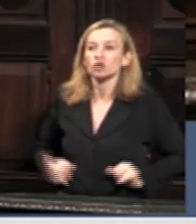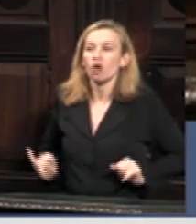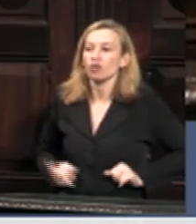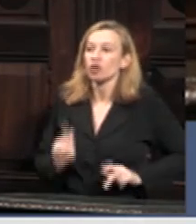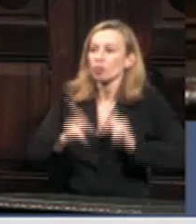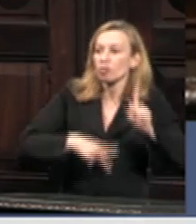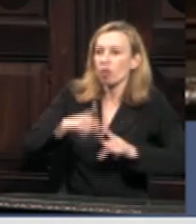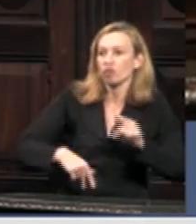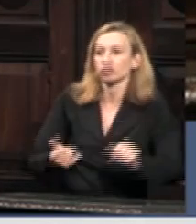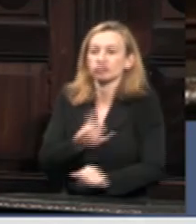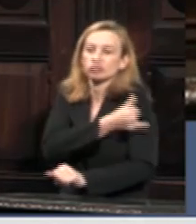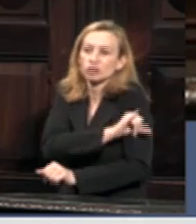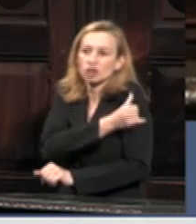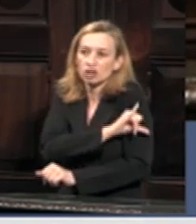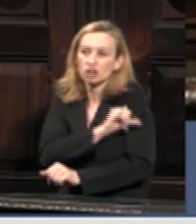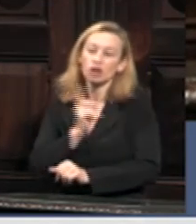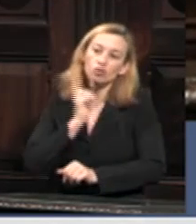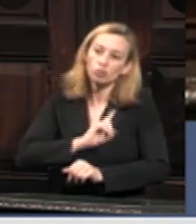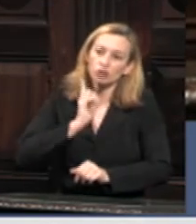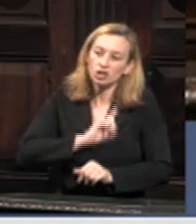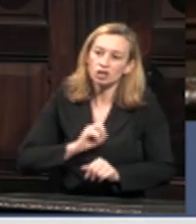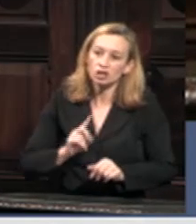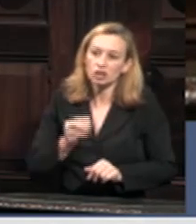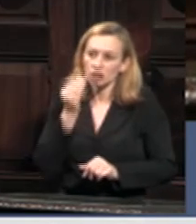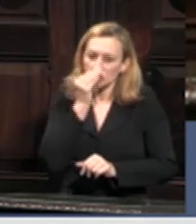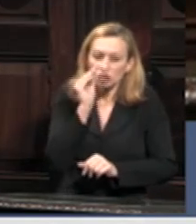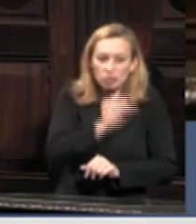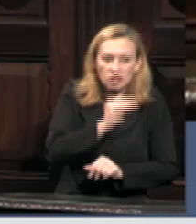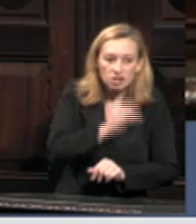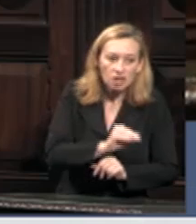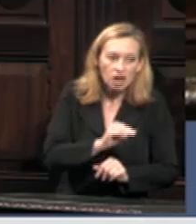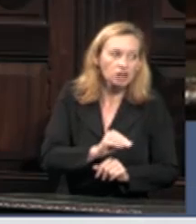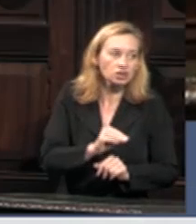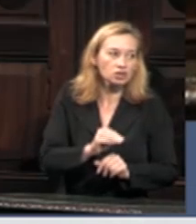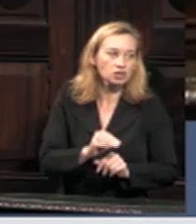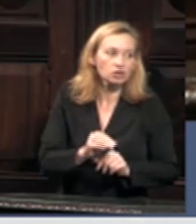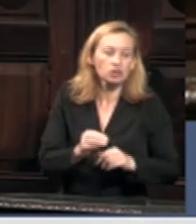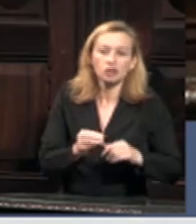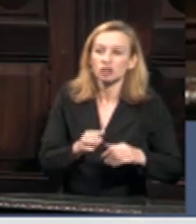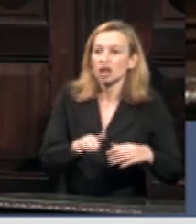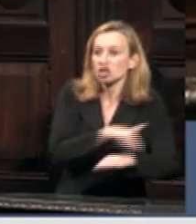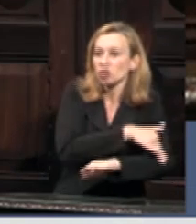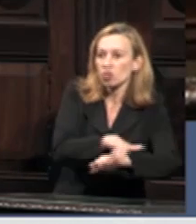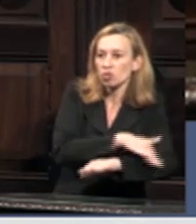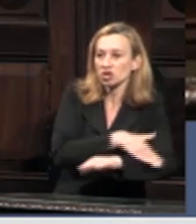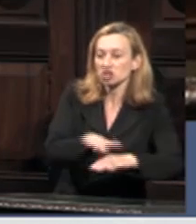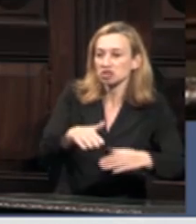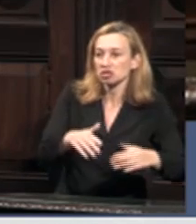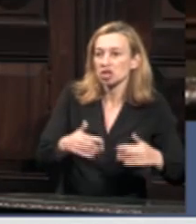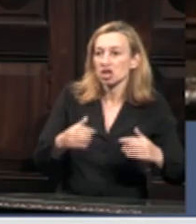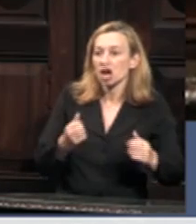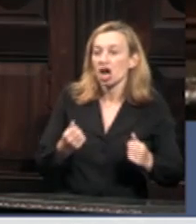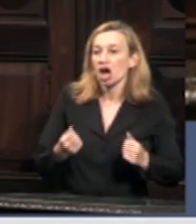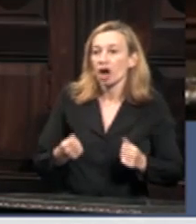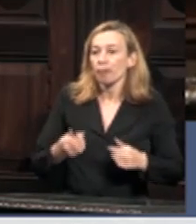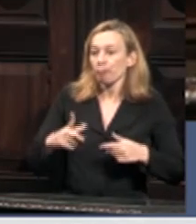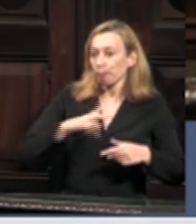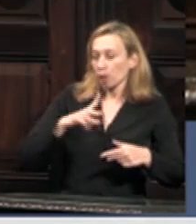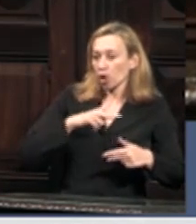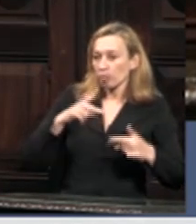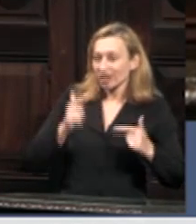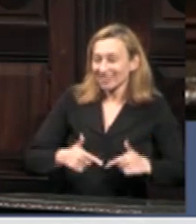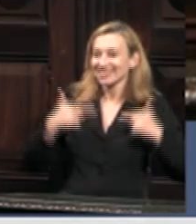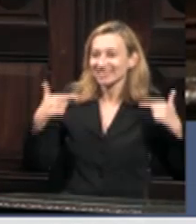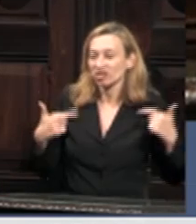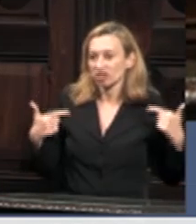cariocas e fluminenses largados, abandonados nas ruas às próprias sortes, sem poder sair de casa a qualquer